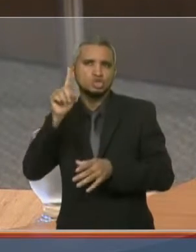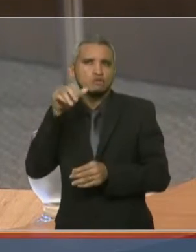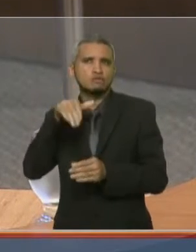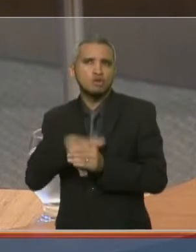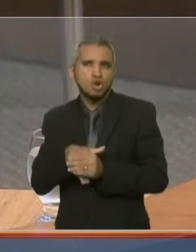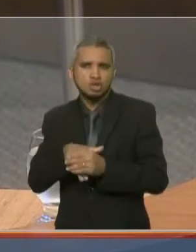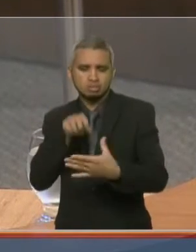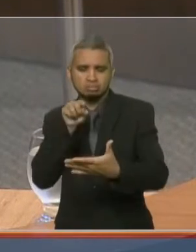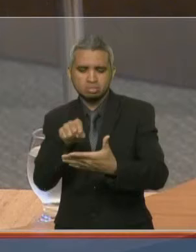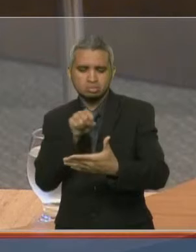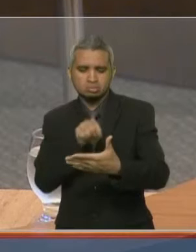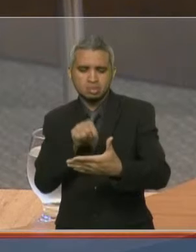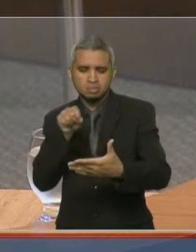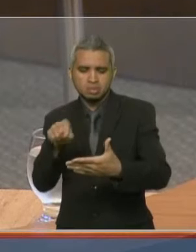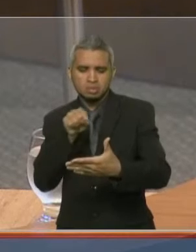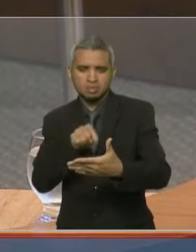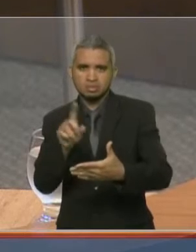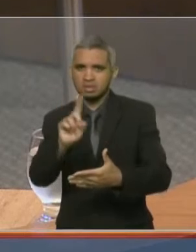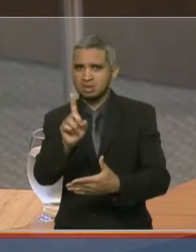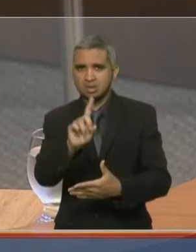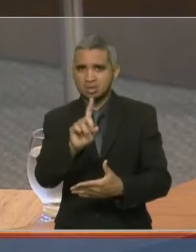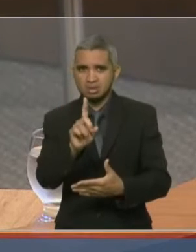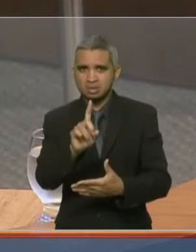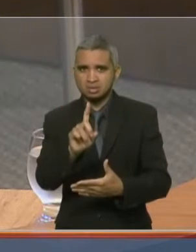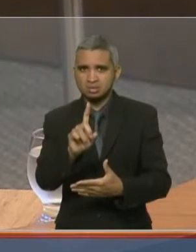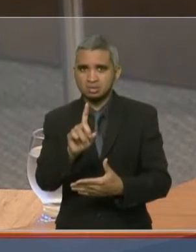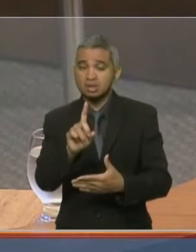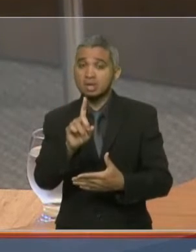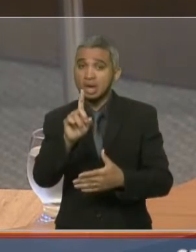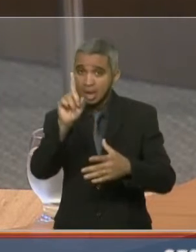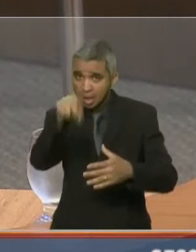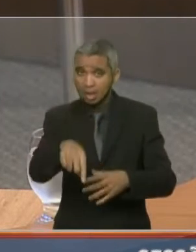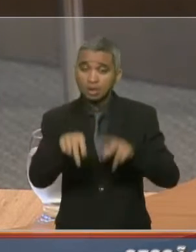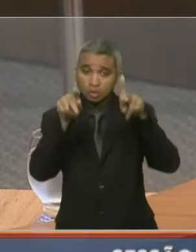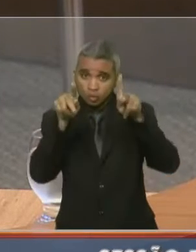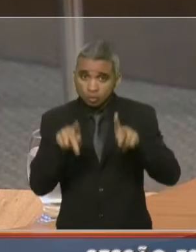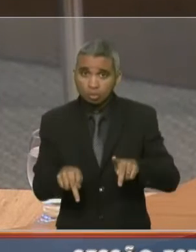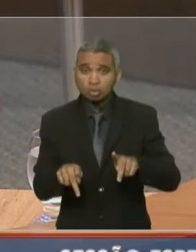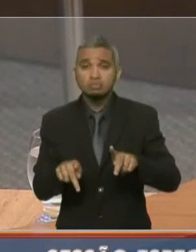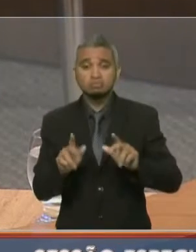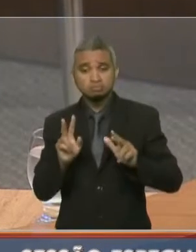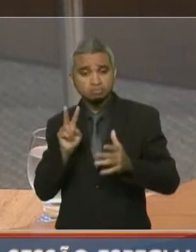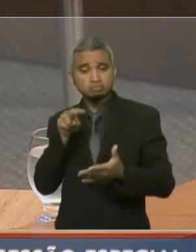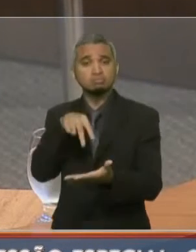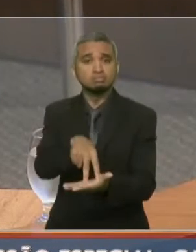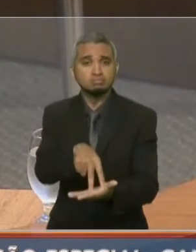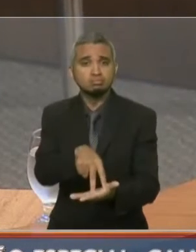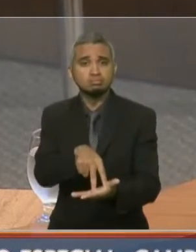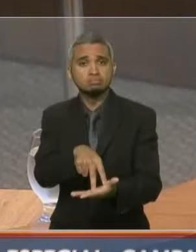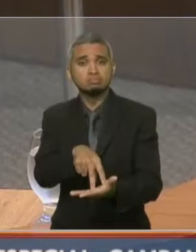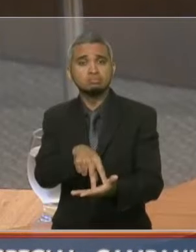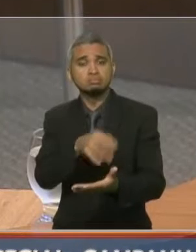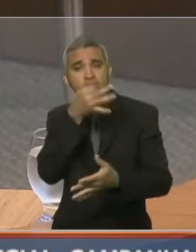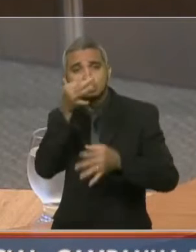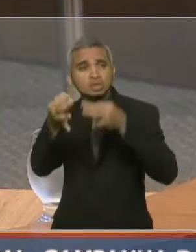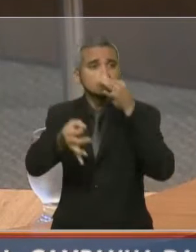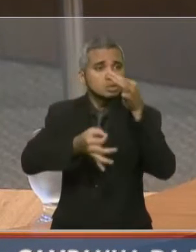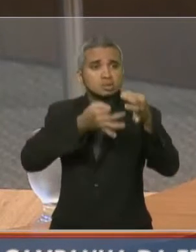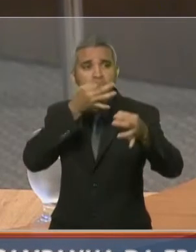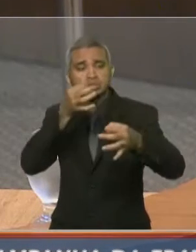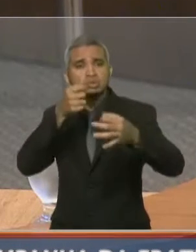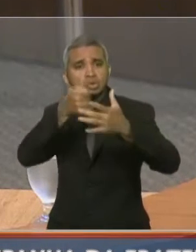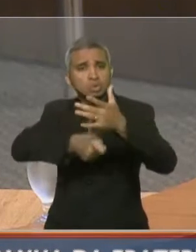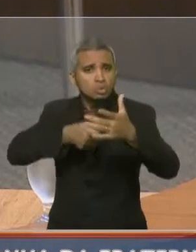demandas pontuais. É estar presente nos mais diversos mecanismos de participação,